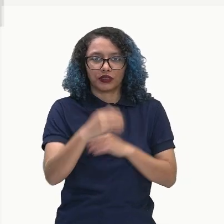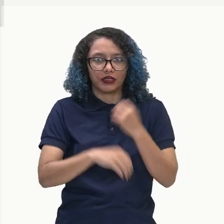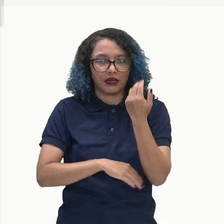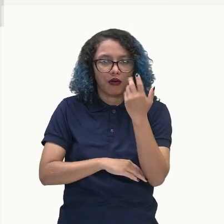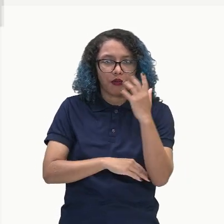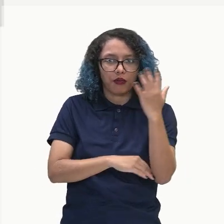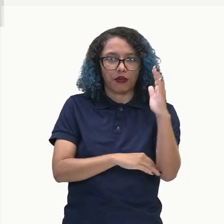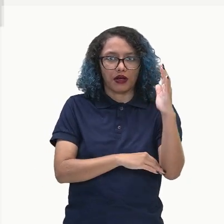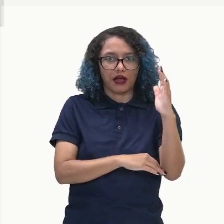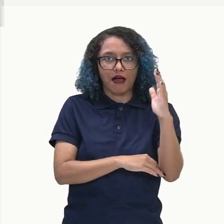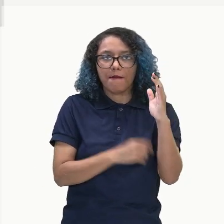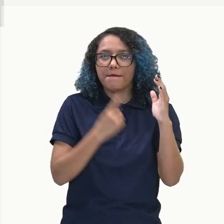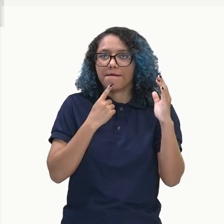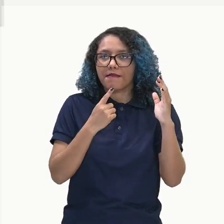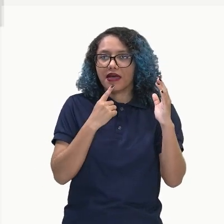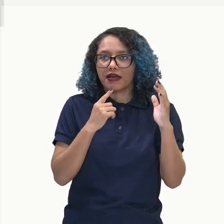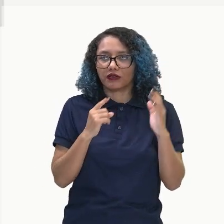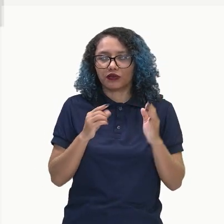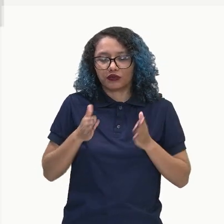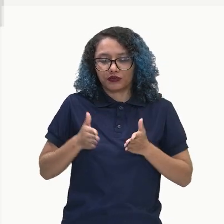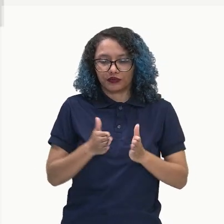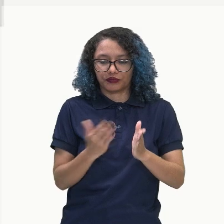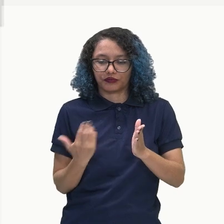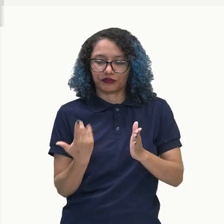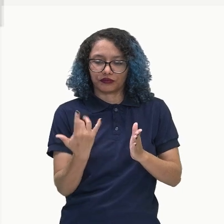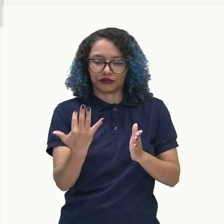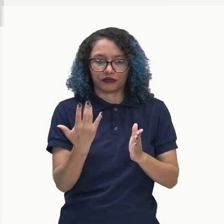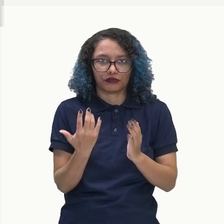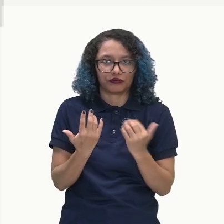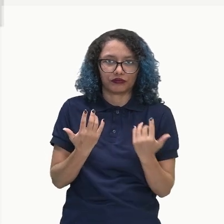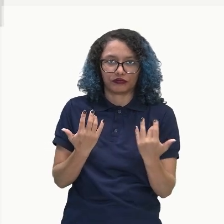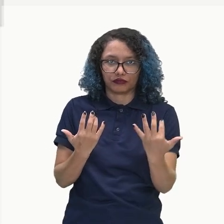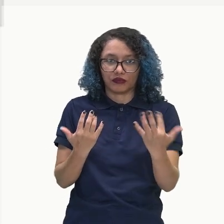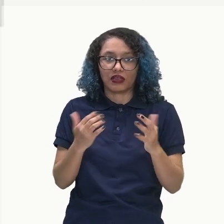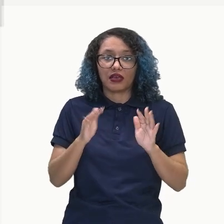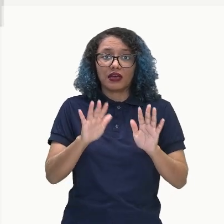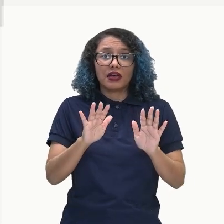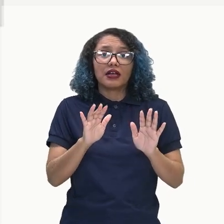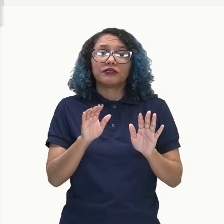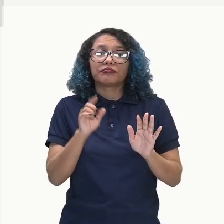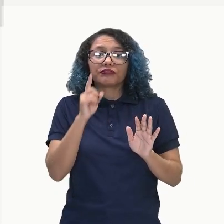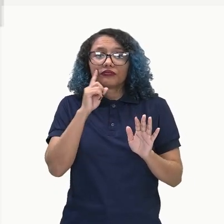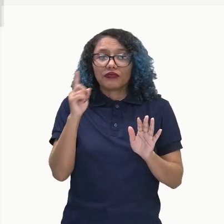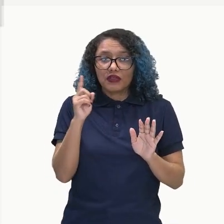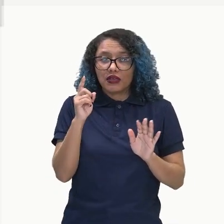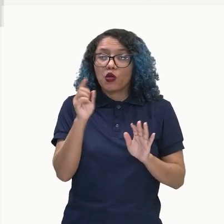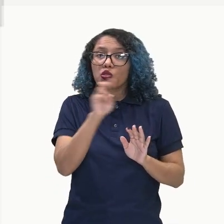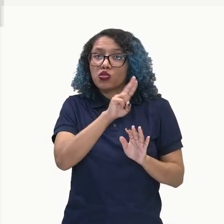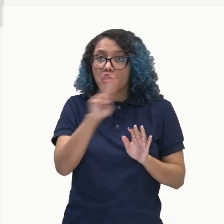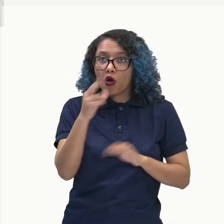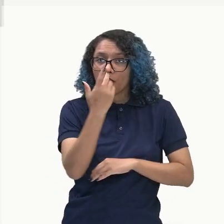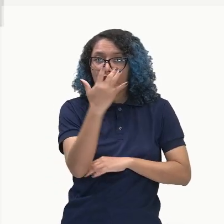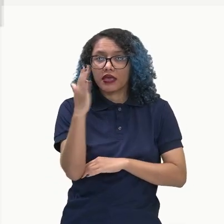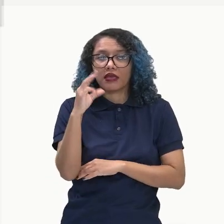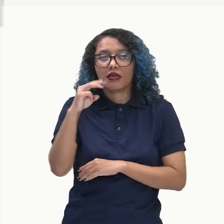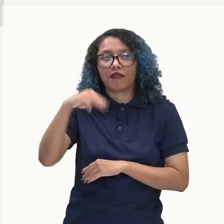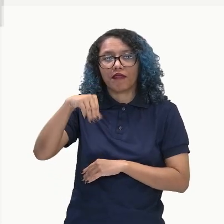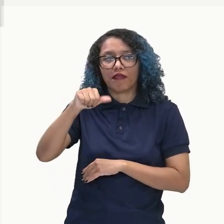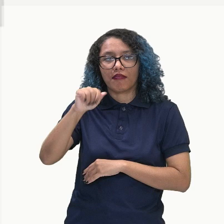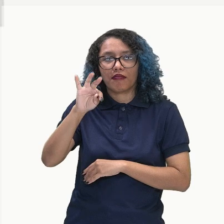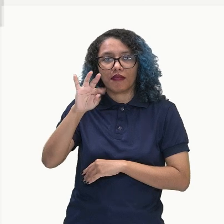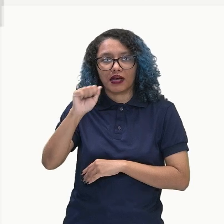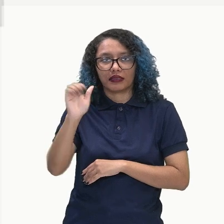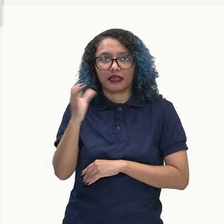na margem desse rio, certo? E essa vegetação, gente, ela é chamada de mata ciliar, tá? Por